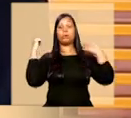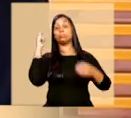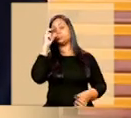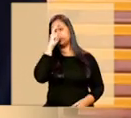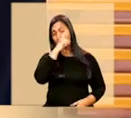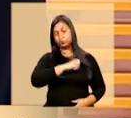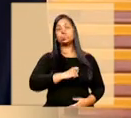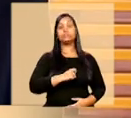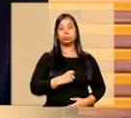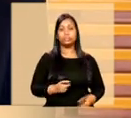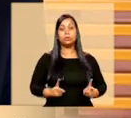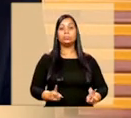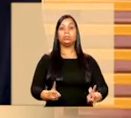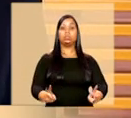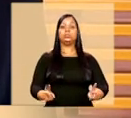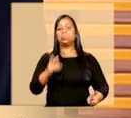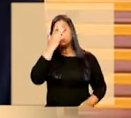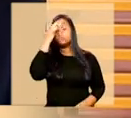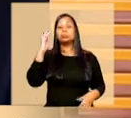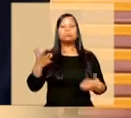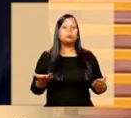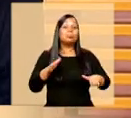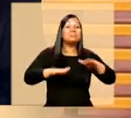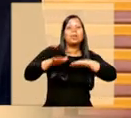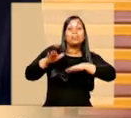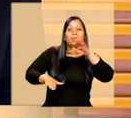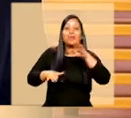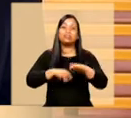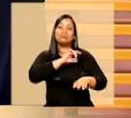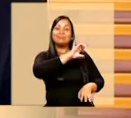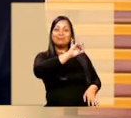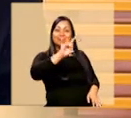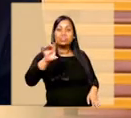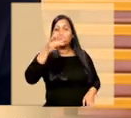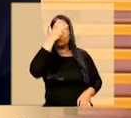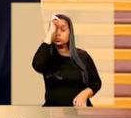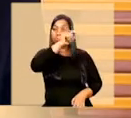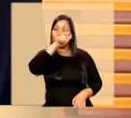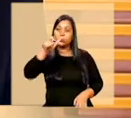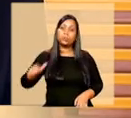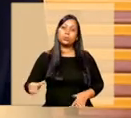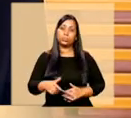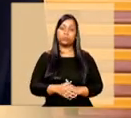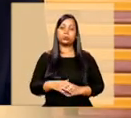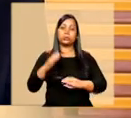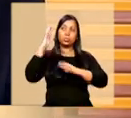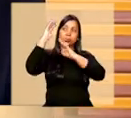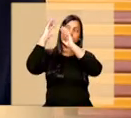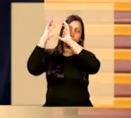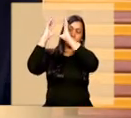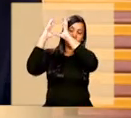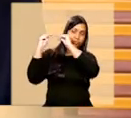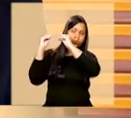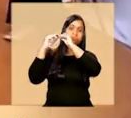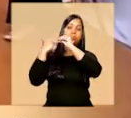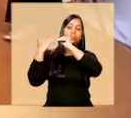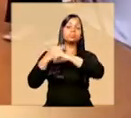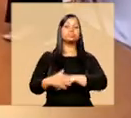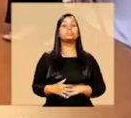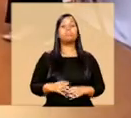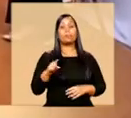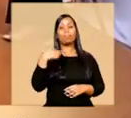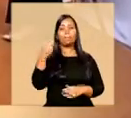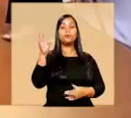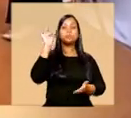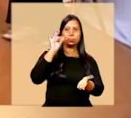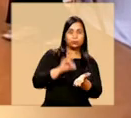isso torna difícil manter esse paciente. Então, depende muito das condições de realmente como vai estar esse paciente em morte encefálica.